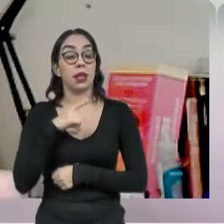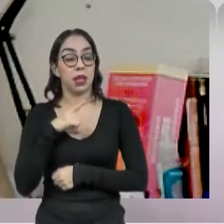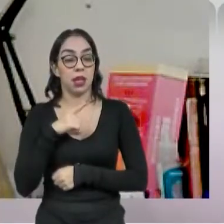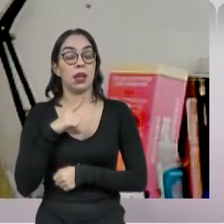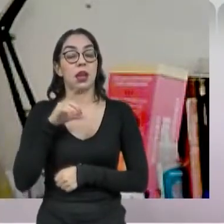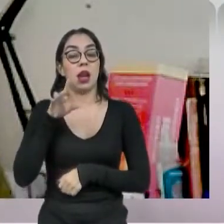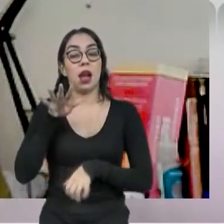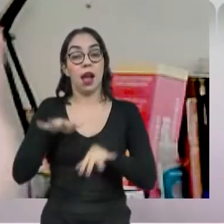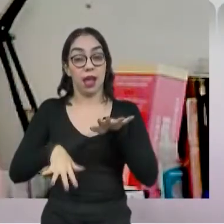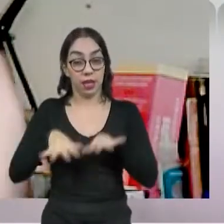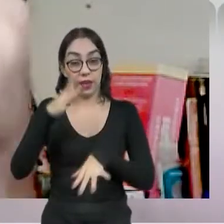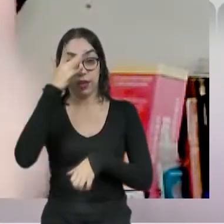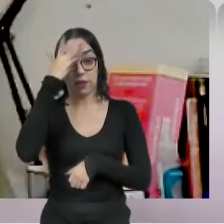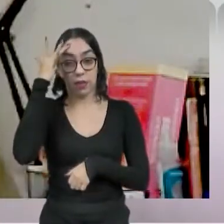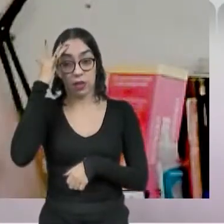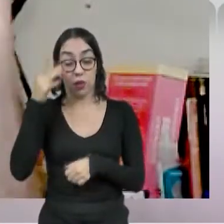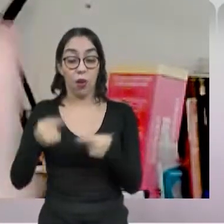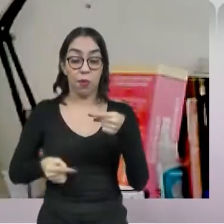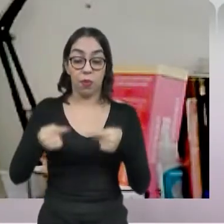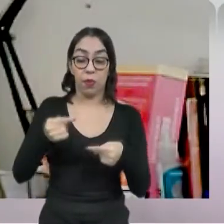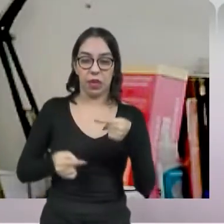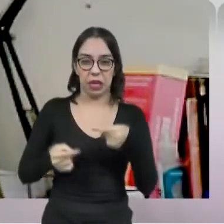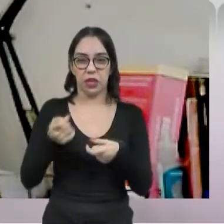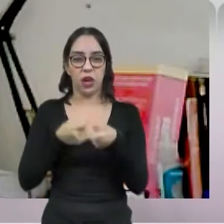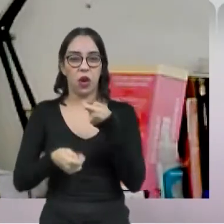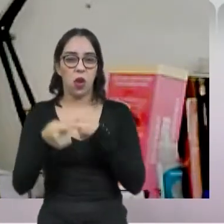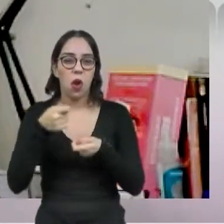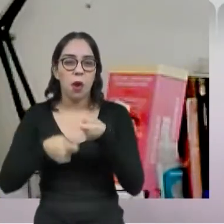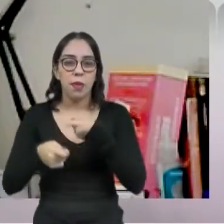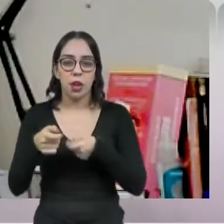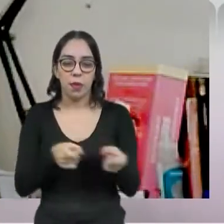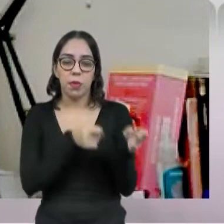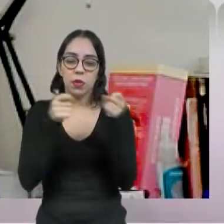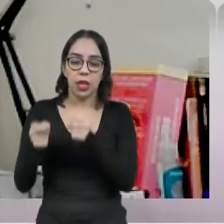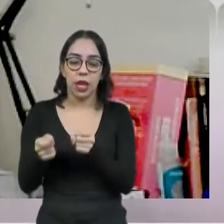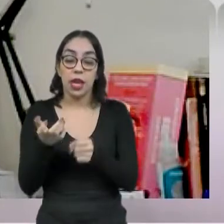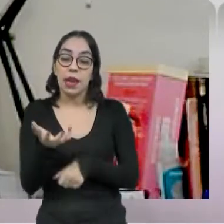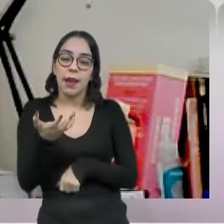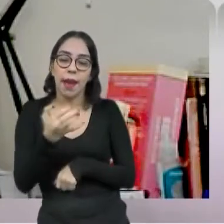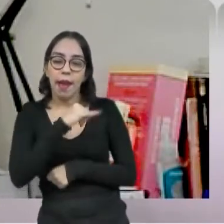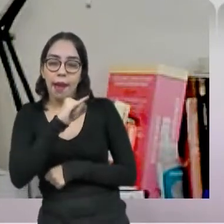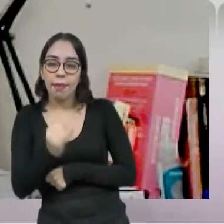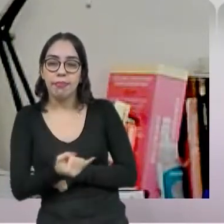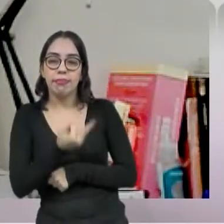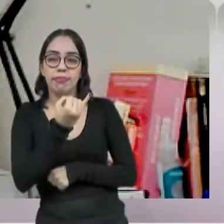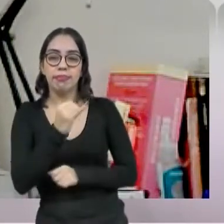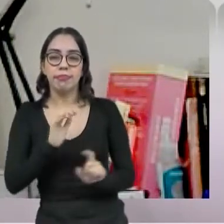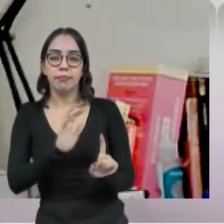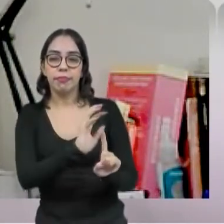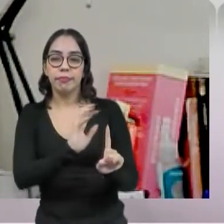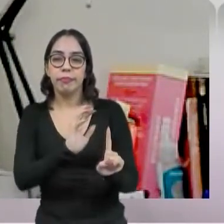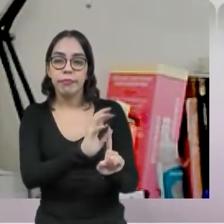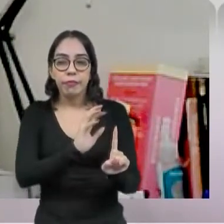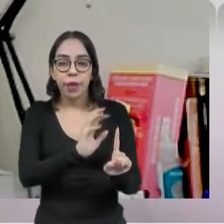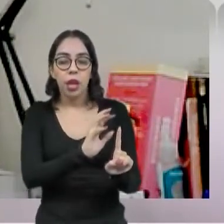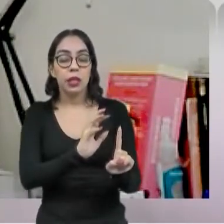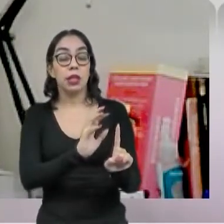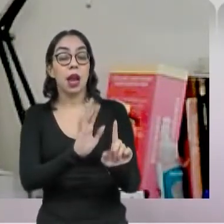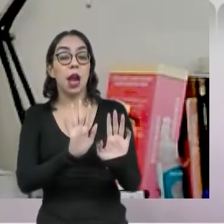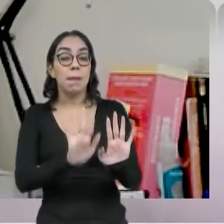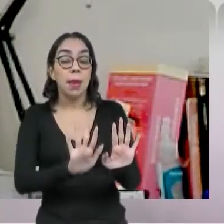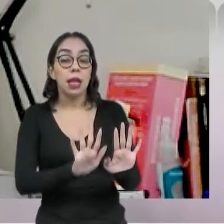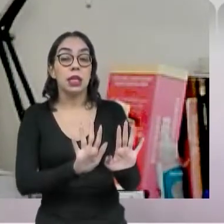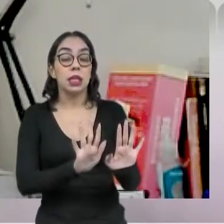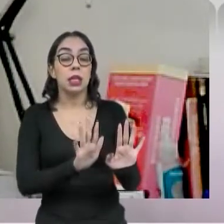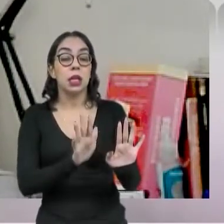aproveitador, o aproveitamento político, econômico, religioso em torno do padre Cícero. Mas, na pesquisa, eu me